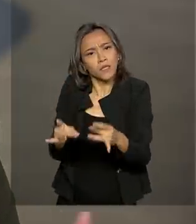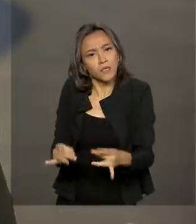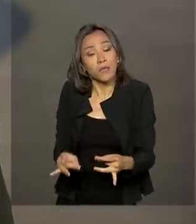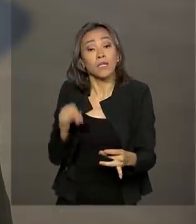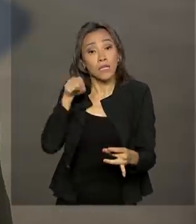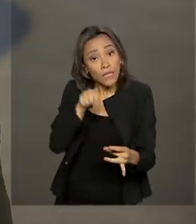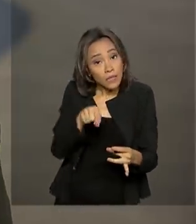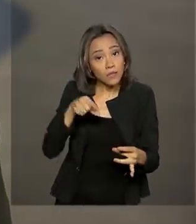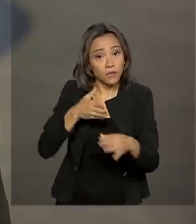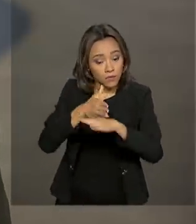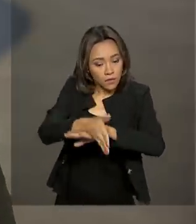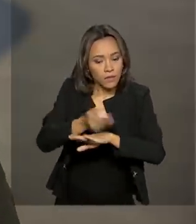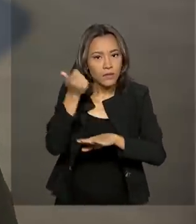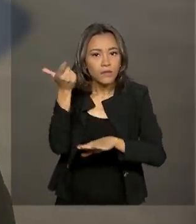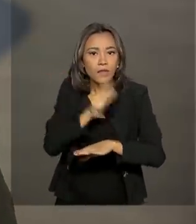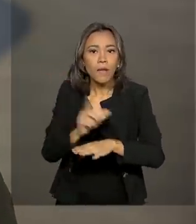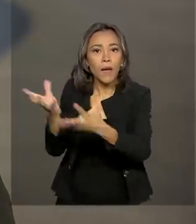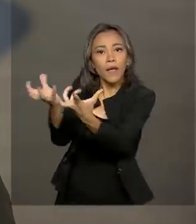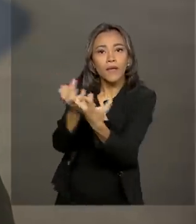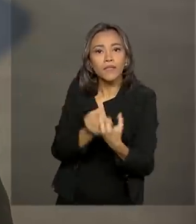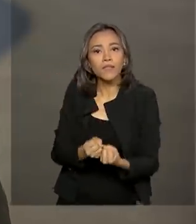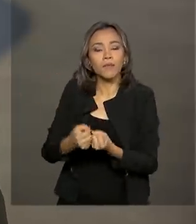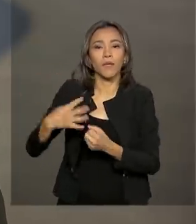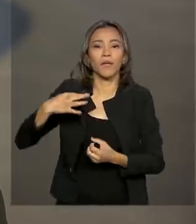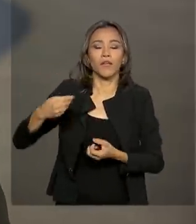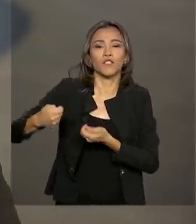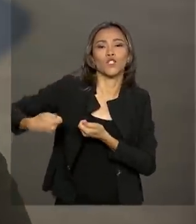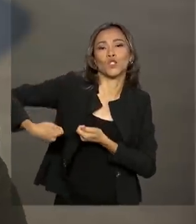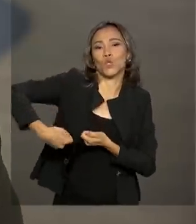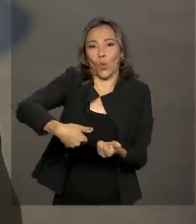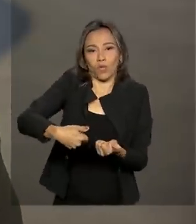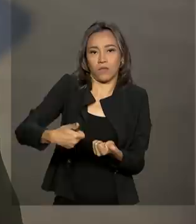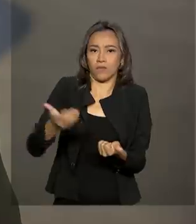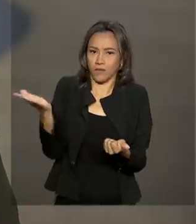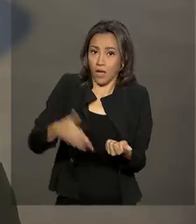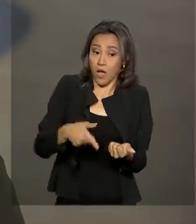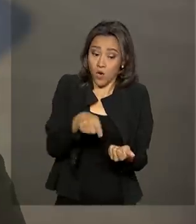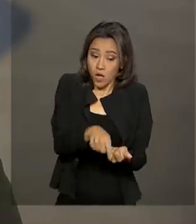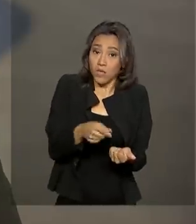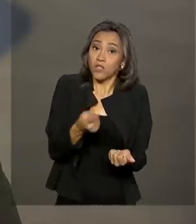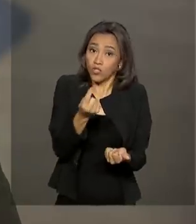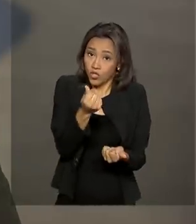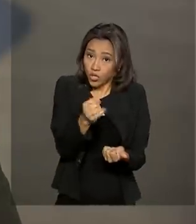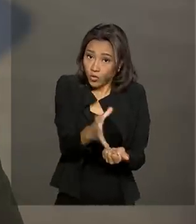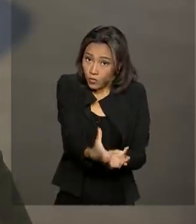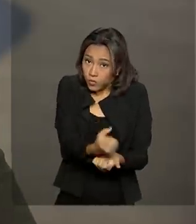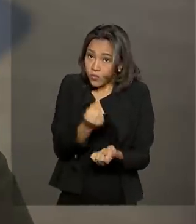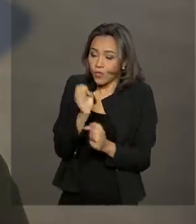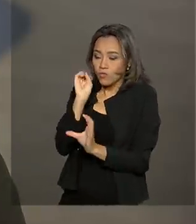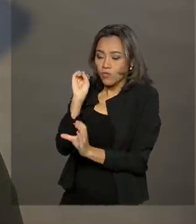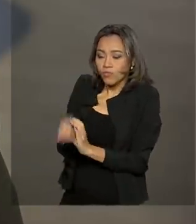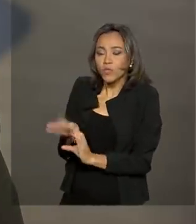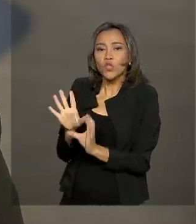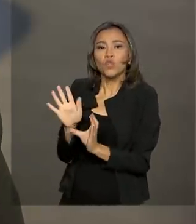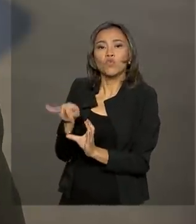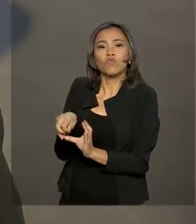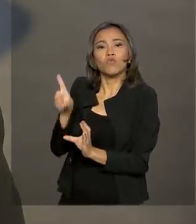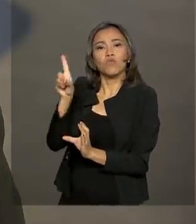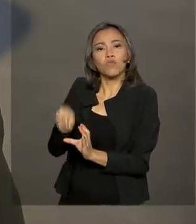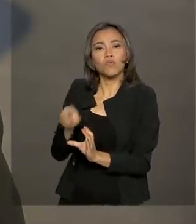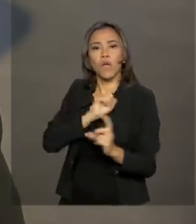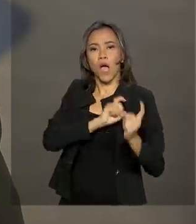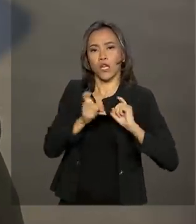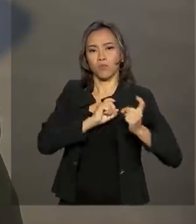ainda será possível receber doações da sociedade civil. Os recursos serão concentrados em um fundo de auxílio e gerenciados pela